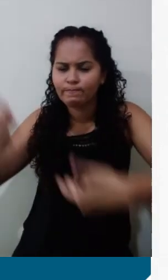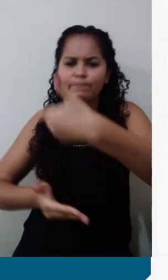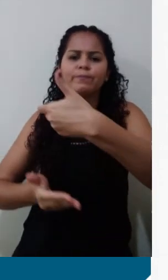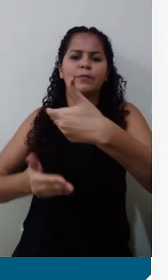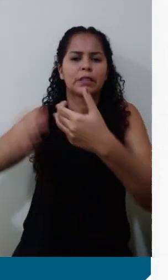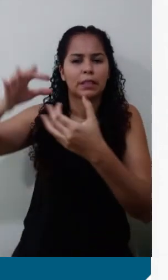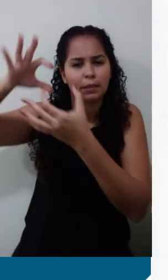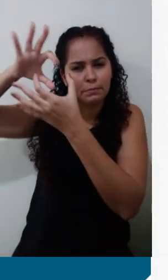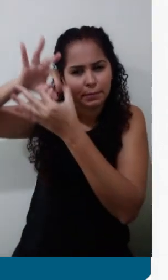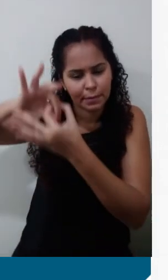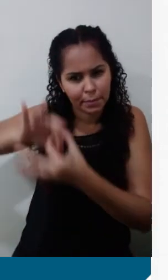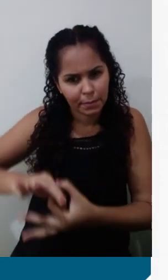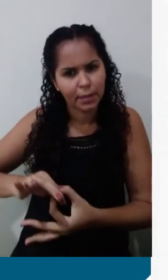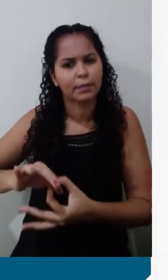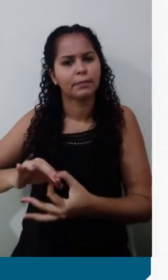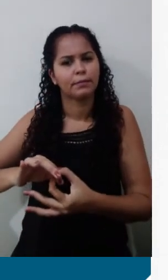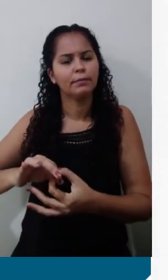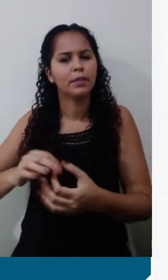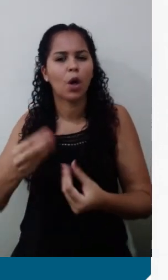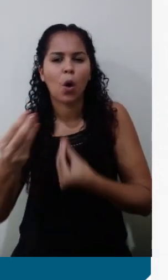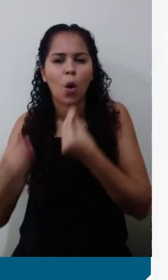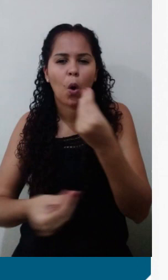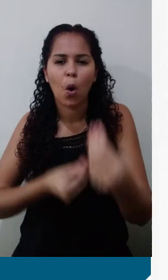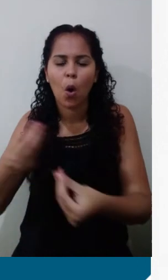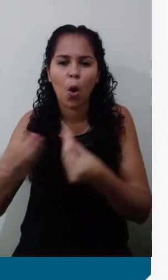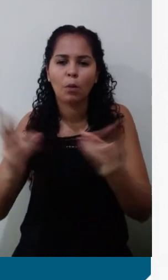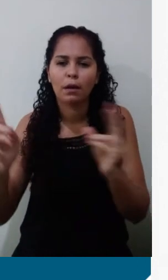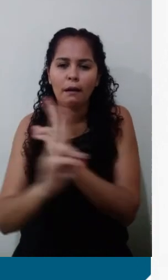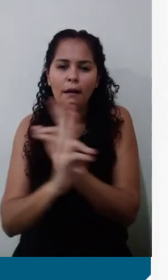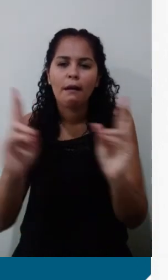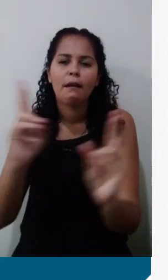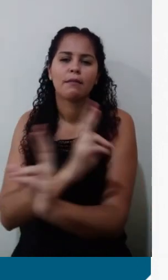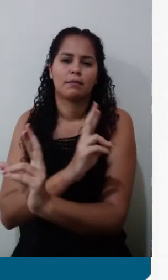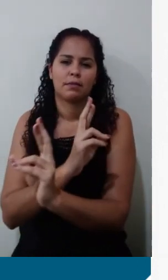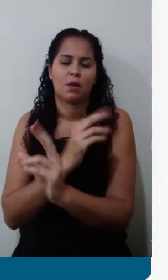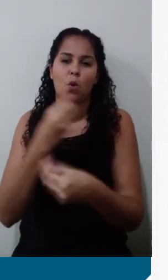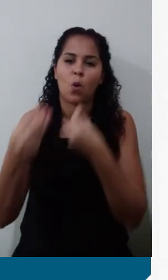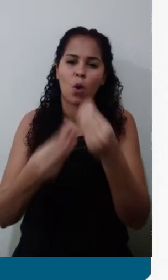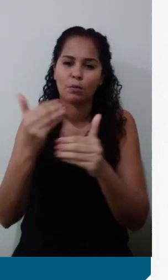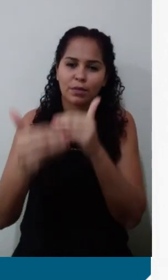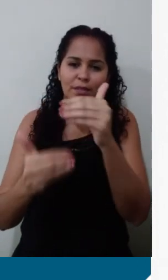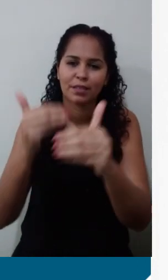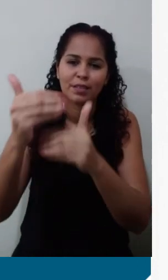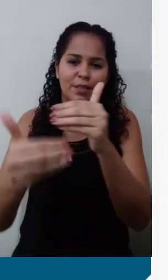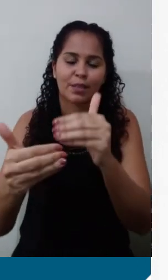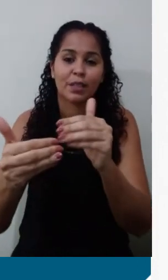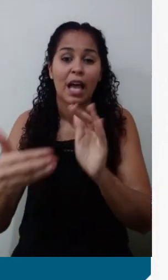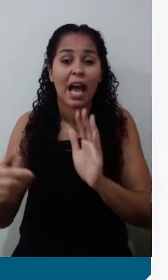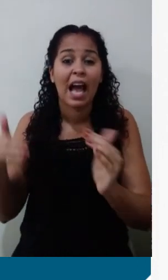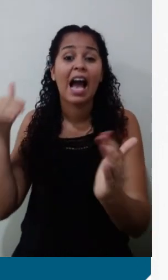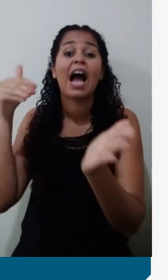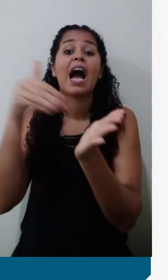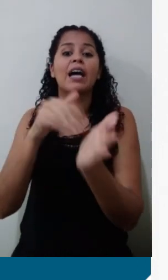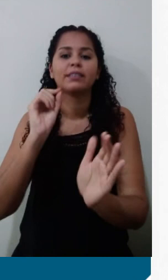da dissertação, o que deve conter nessas partes essenciais, como elas se relacionam entre si e como elas se desenvolvem para chegar